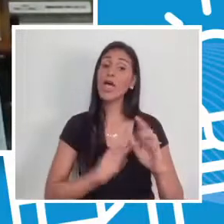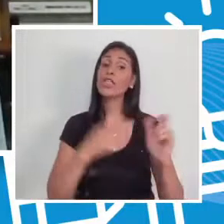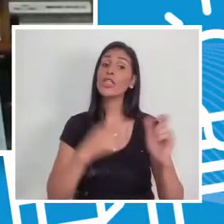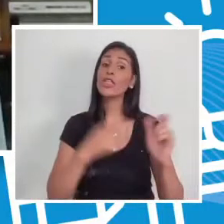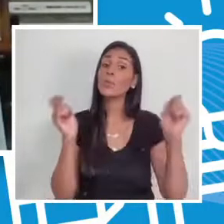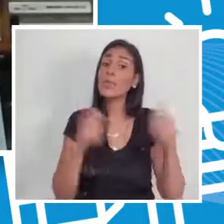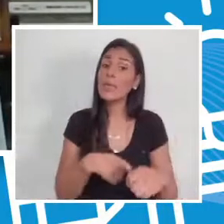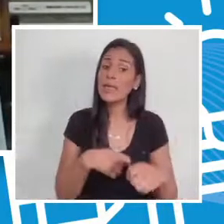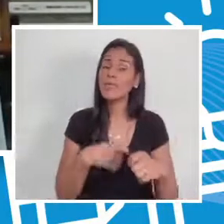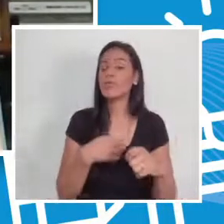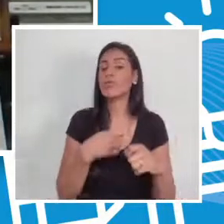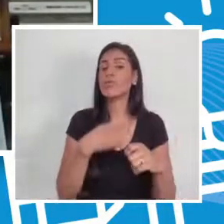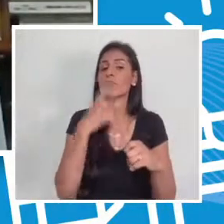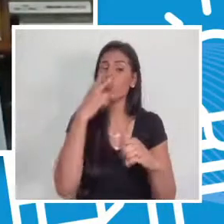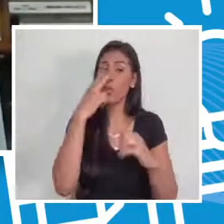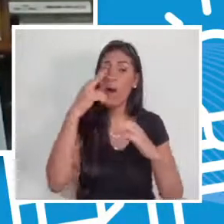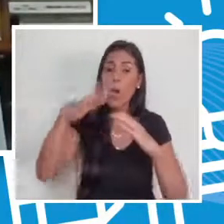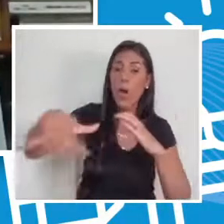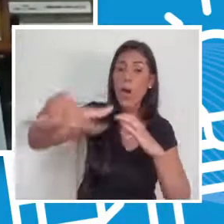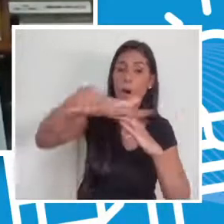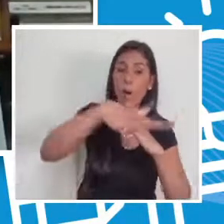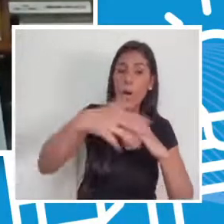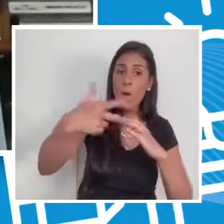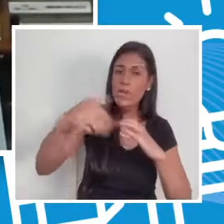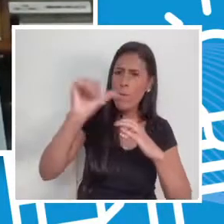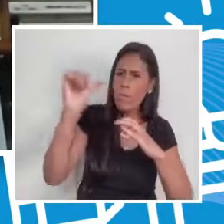nos traz para o bem ou para o mal,